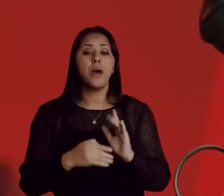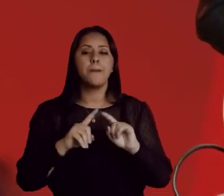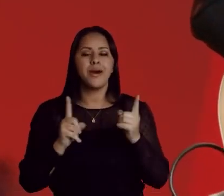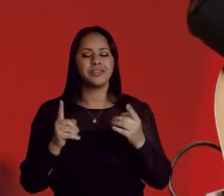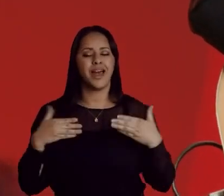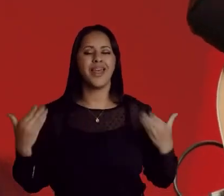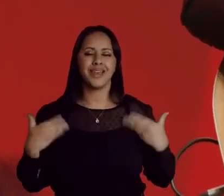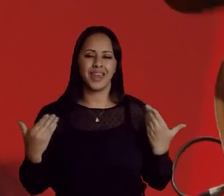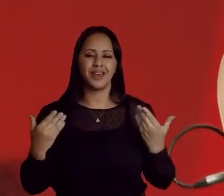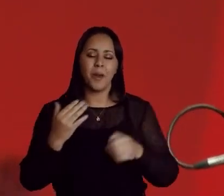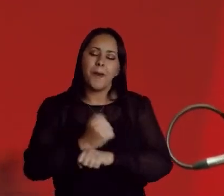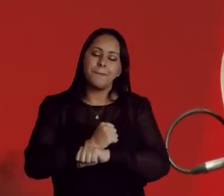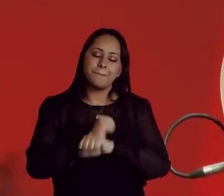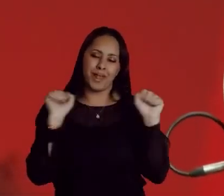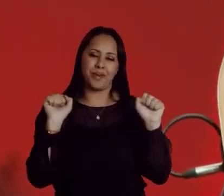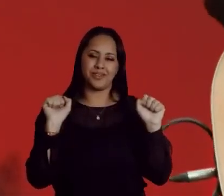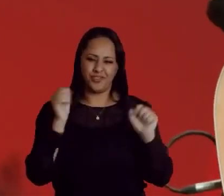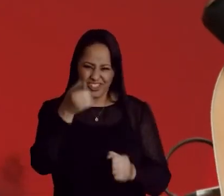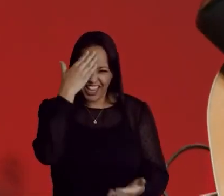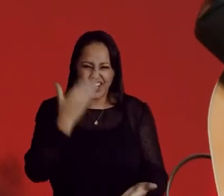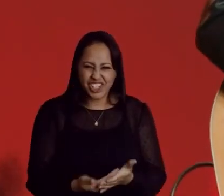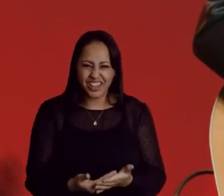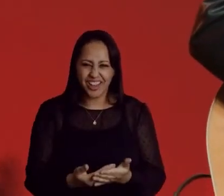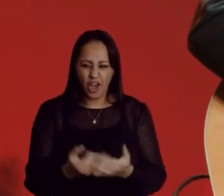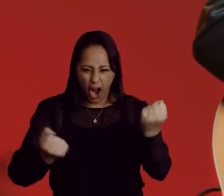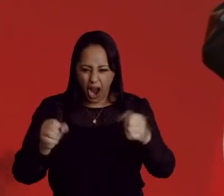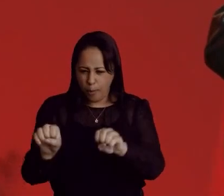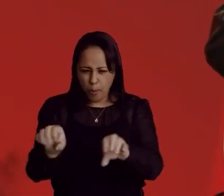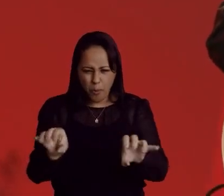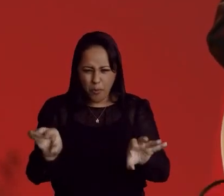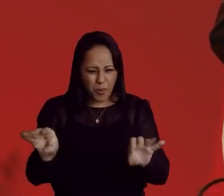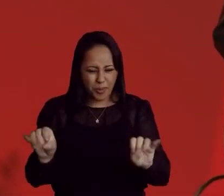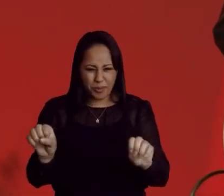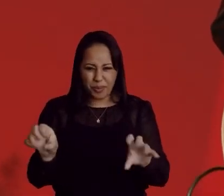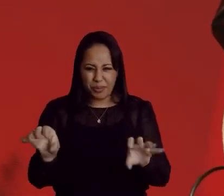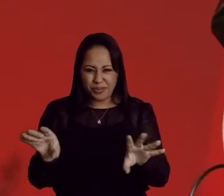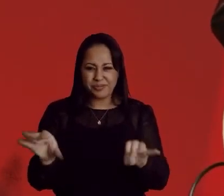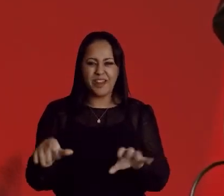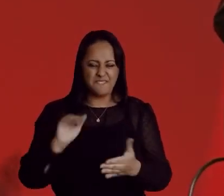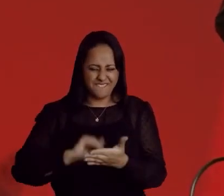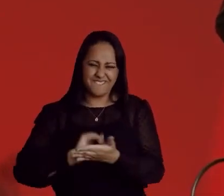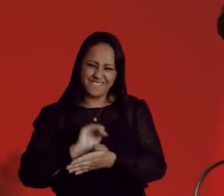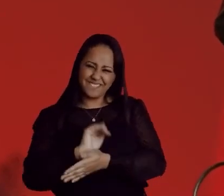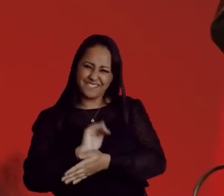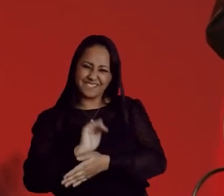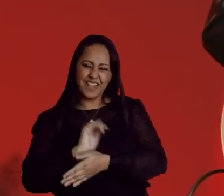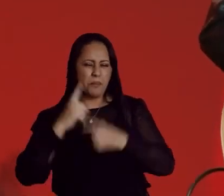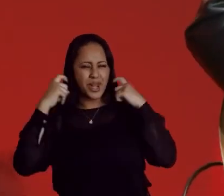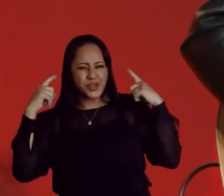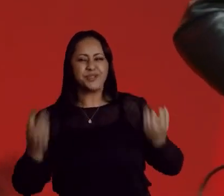manhã. Você acredita nisso? Pisca aí o seu carro aí, isso, buzina aí, faz um barulho para a gente saber que você está aí.